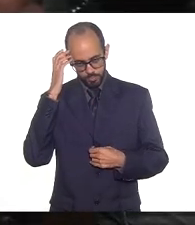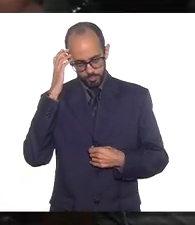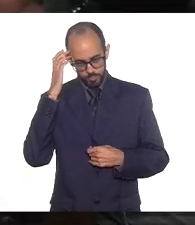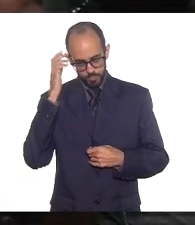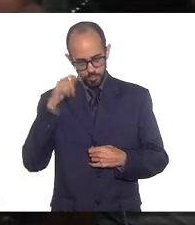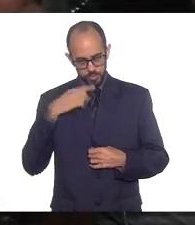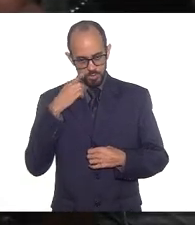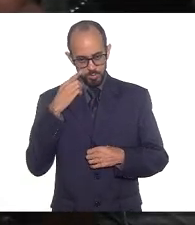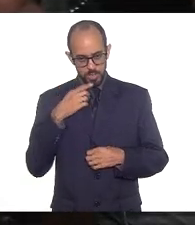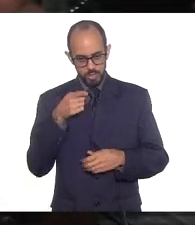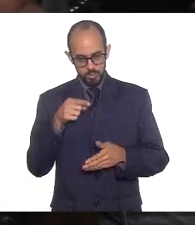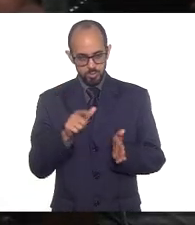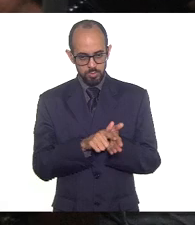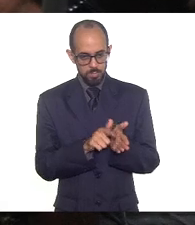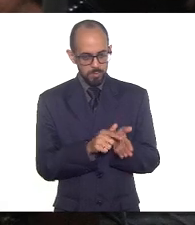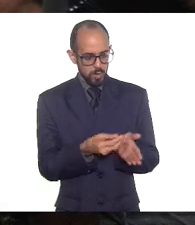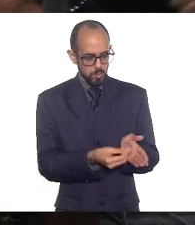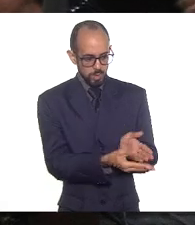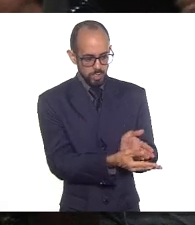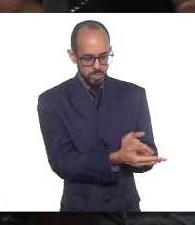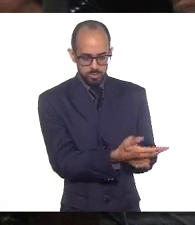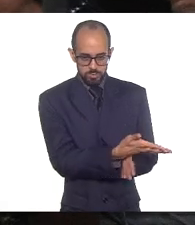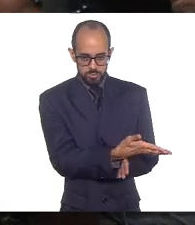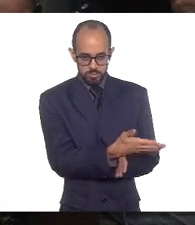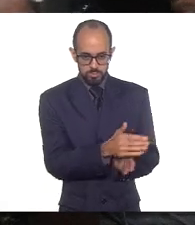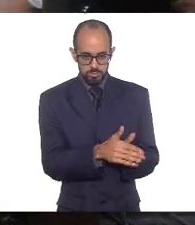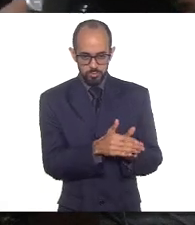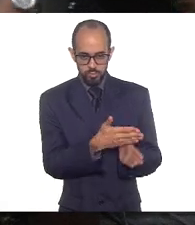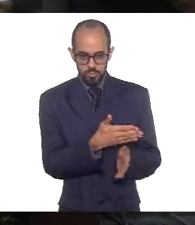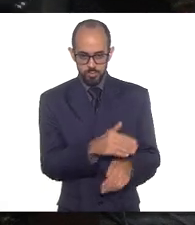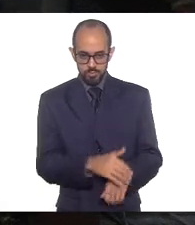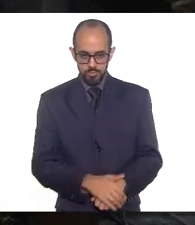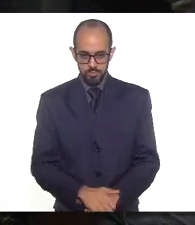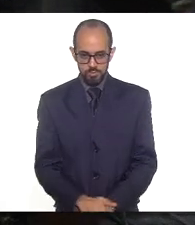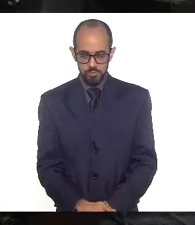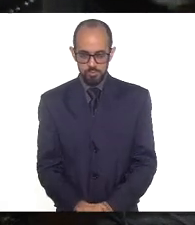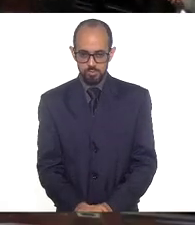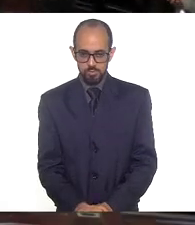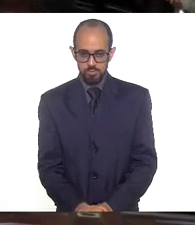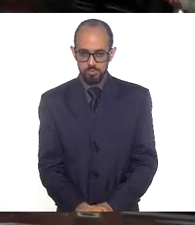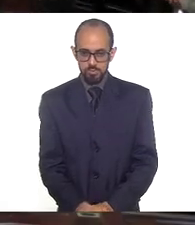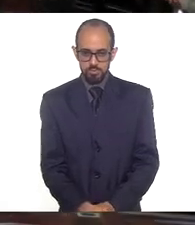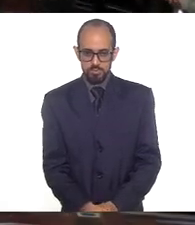resultado ó E aí